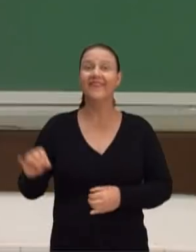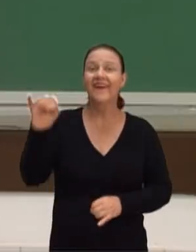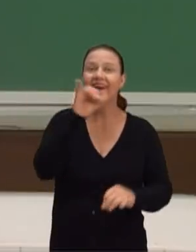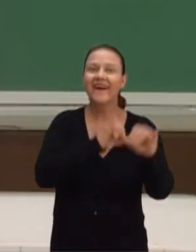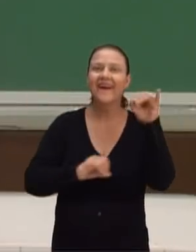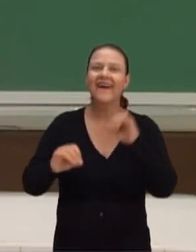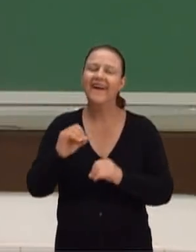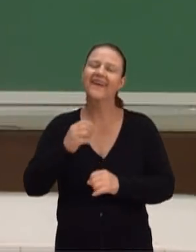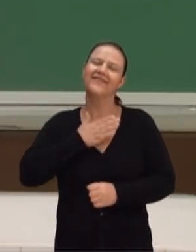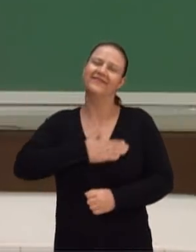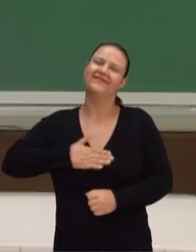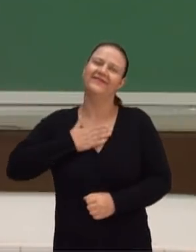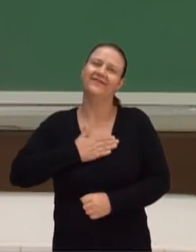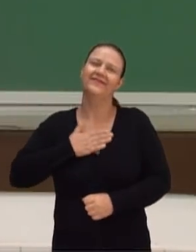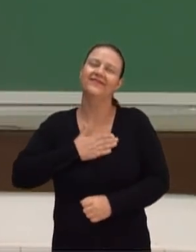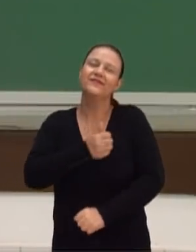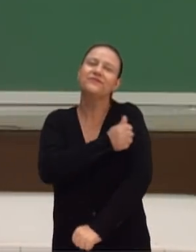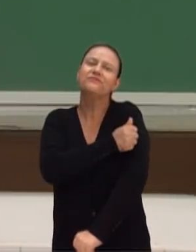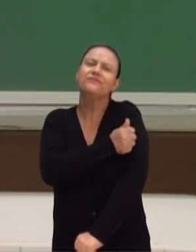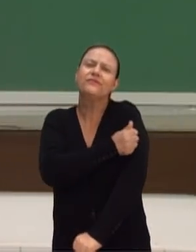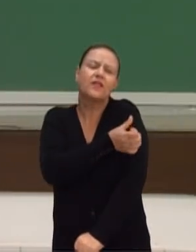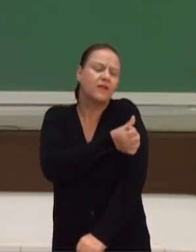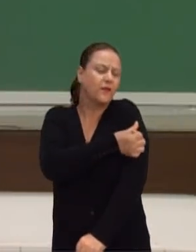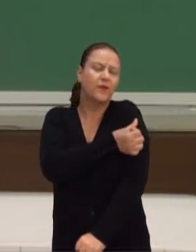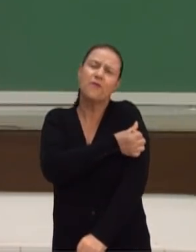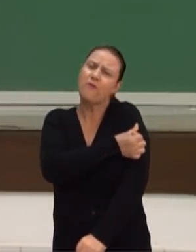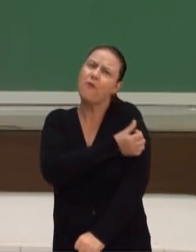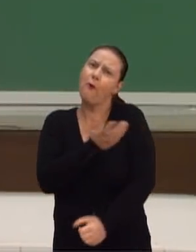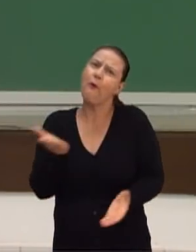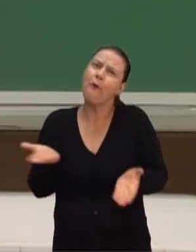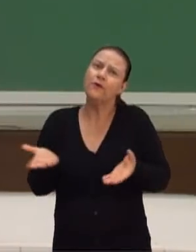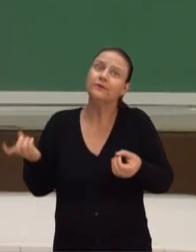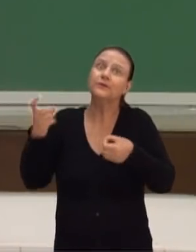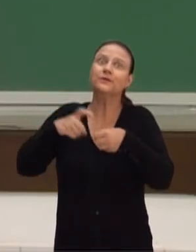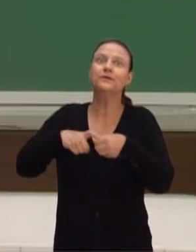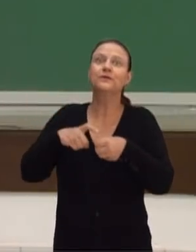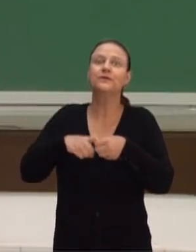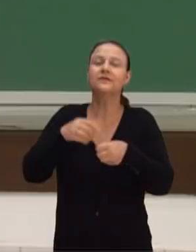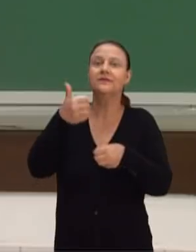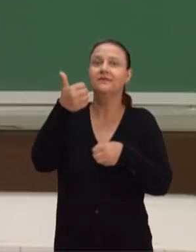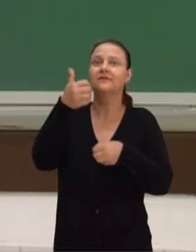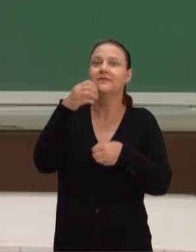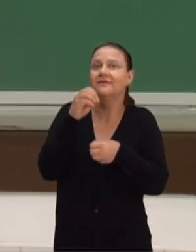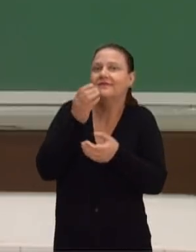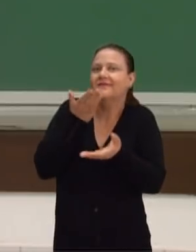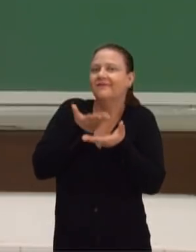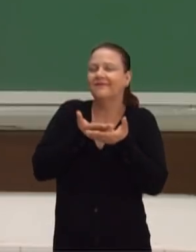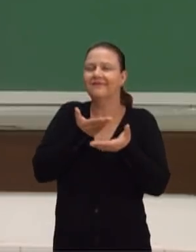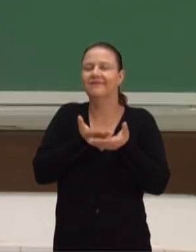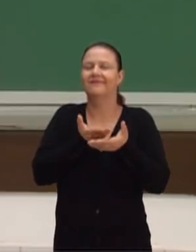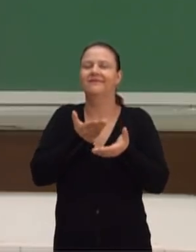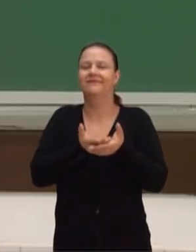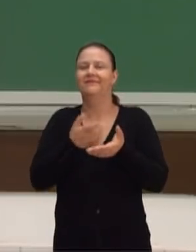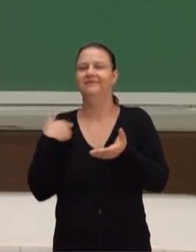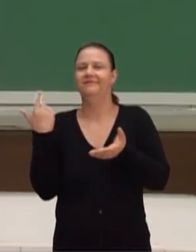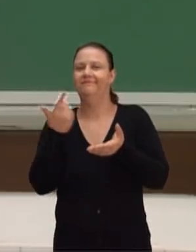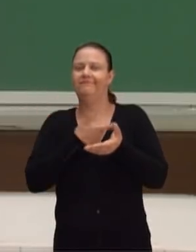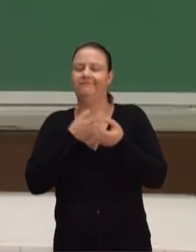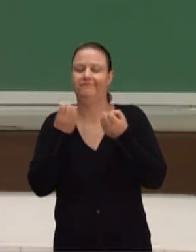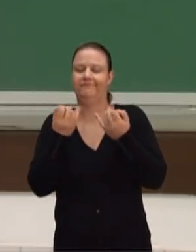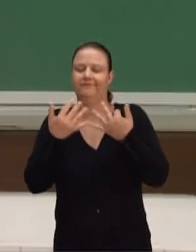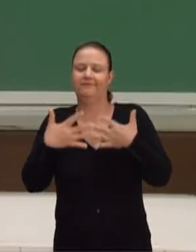Olá, queridos alunos do sexto ano. Estamos de volta hoje para a nossa 10ª aula, né? E vamos tratar então